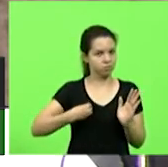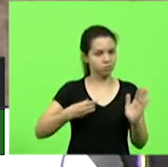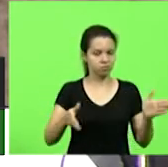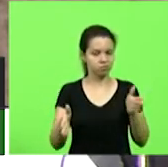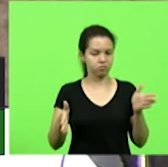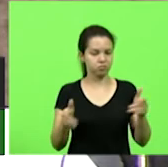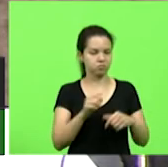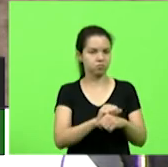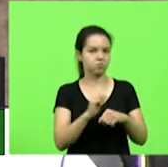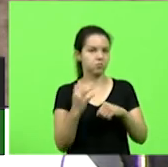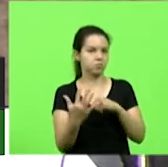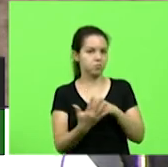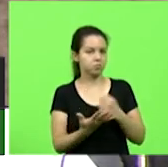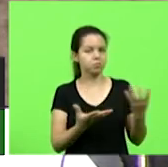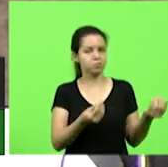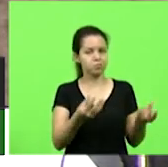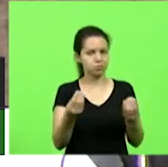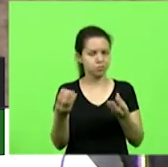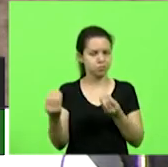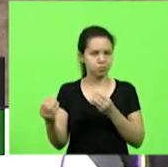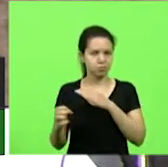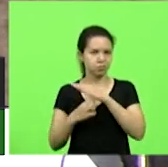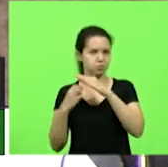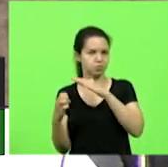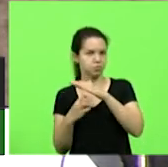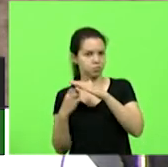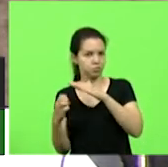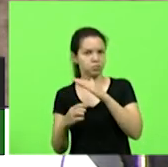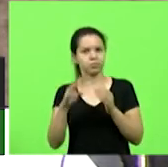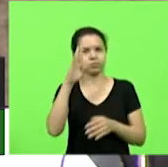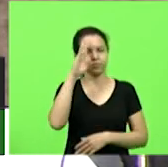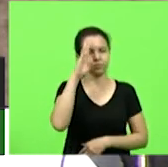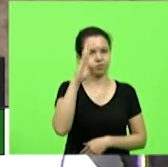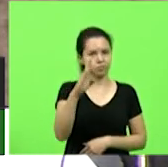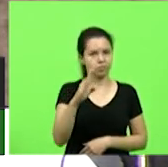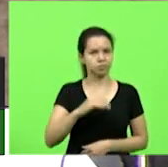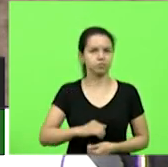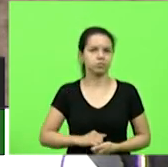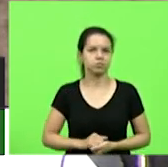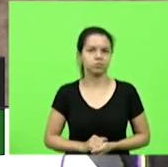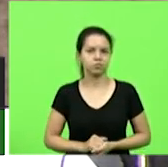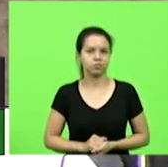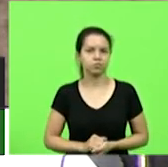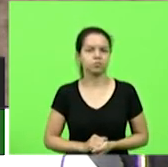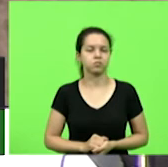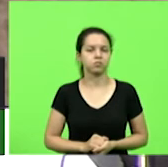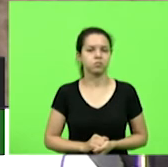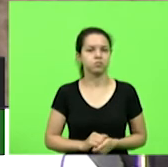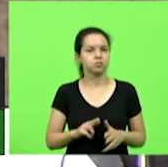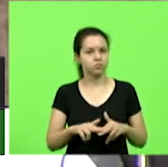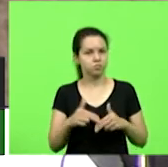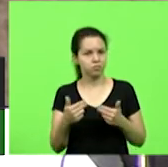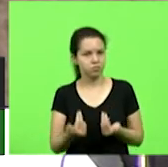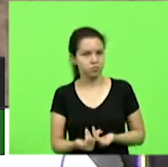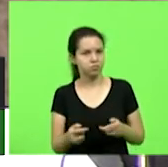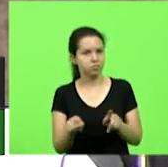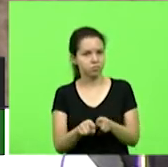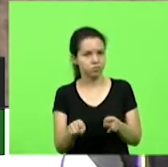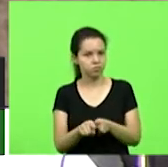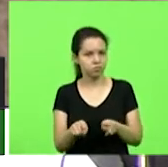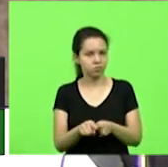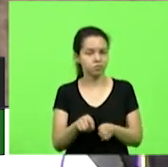pandemia, onde muitas empresas, empresários principalmente, e em decorrência disso também os